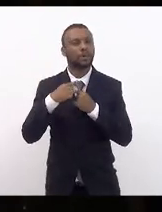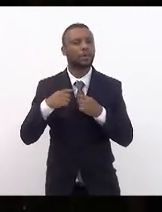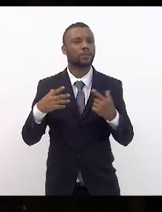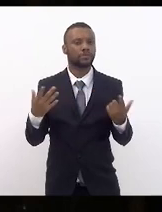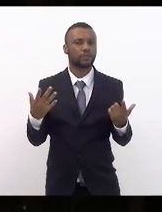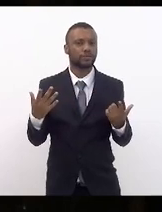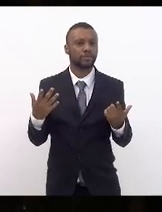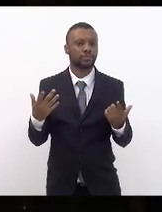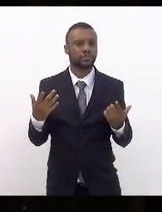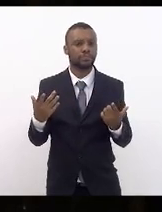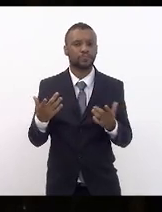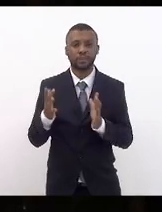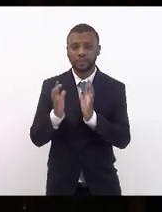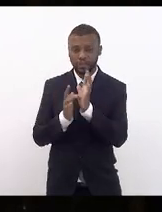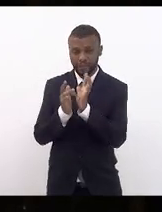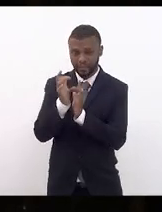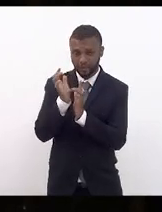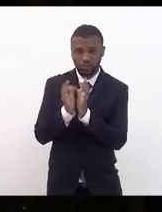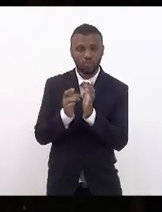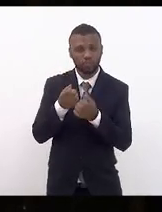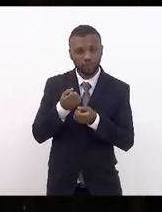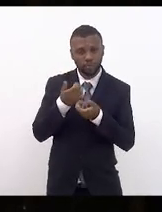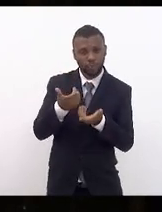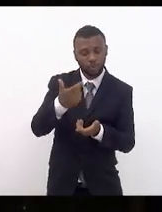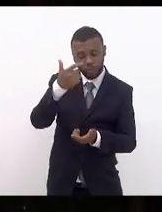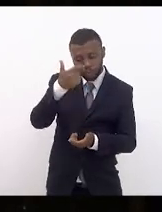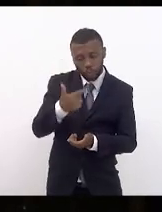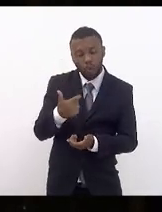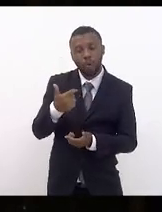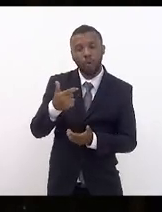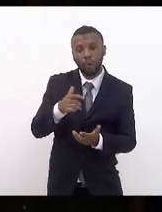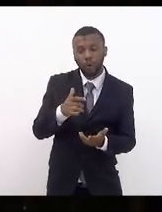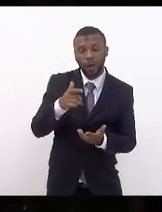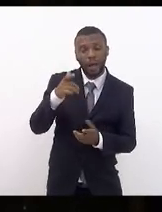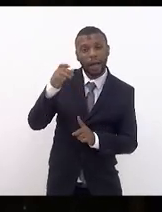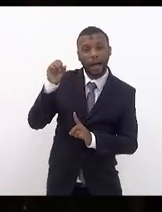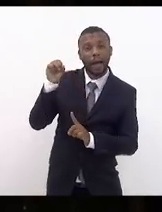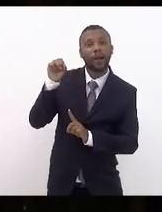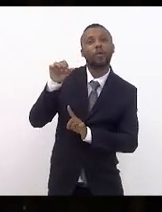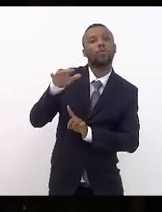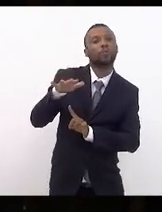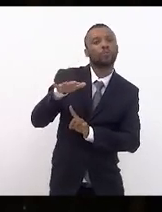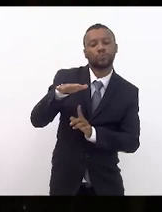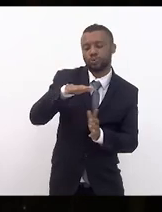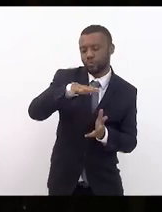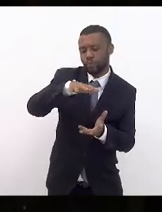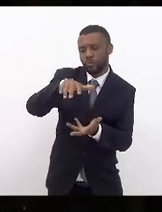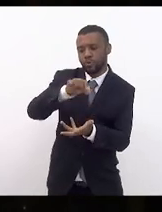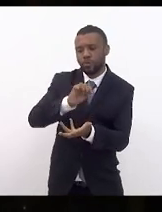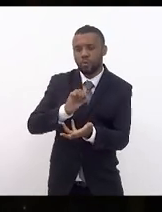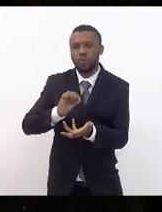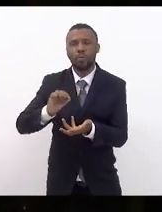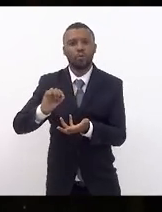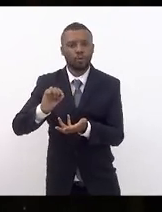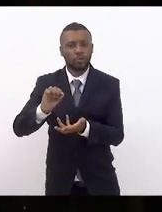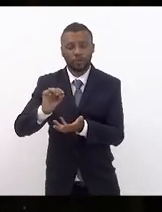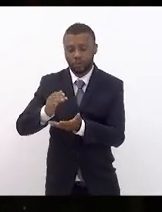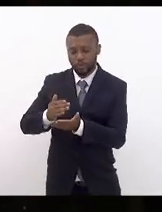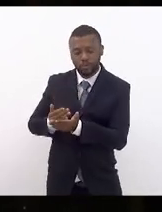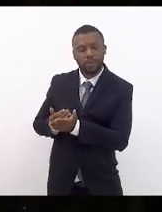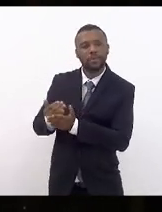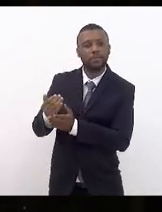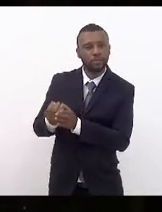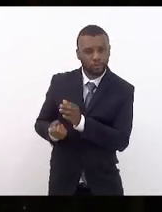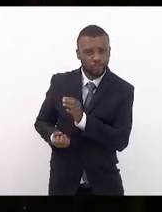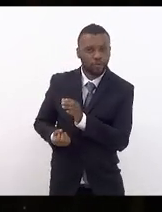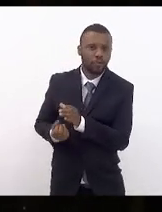Disse Jesus: eu sou a luz do mundo. Jesus é a luz originária.